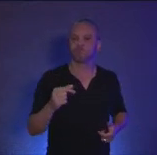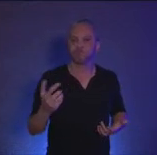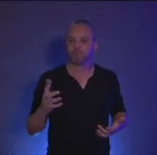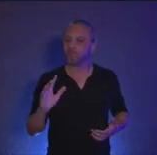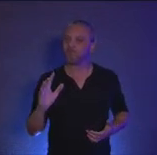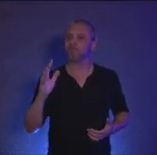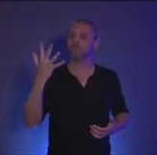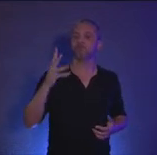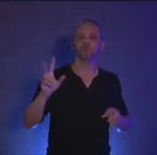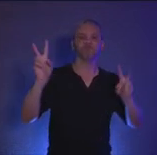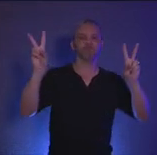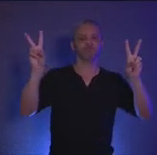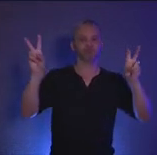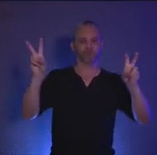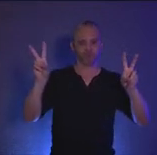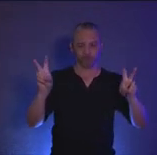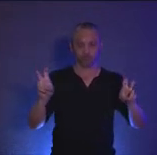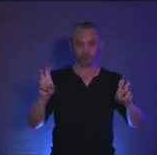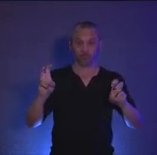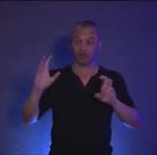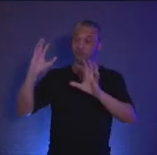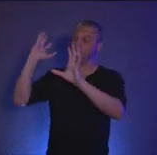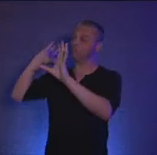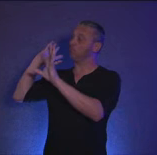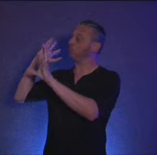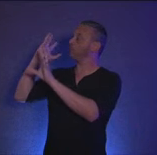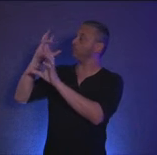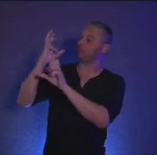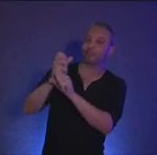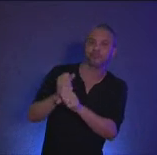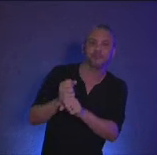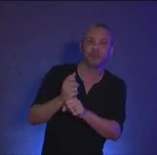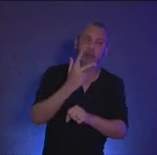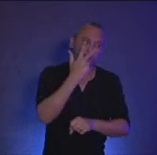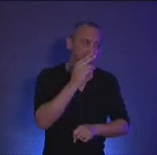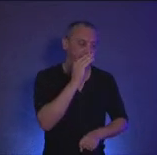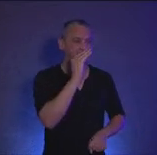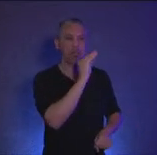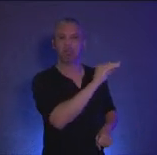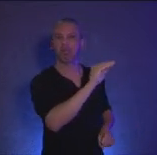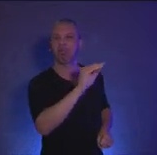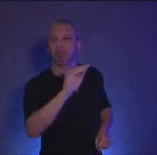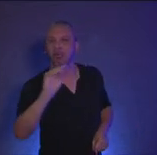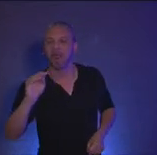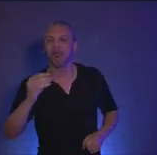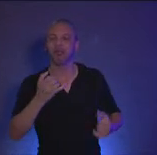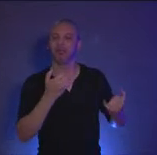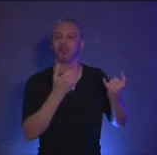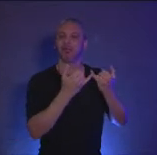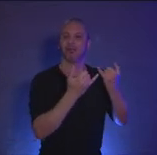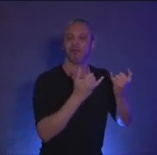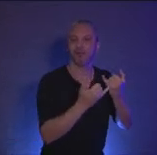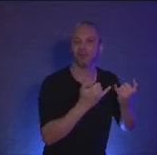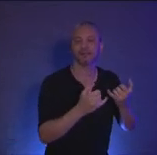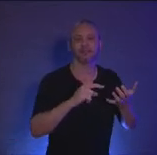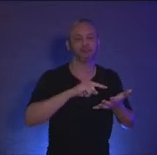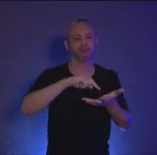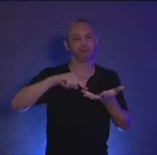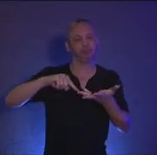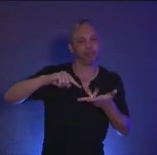essa questão histórica, né, de invisibilização desse extrato